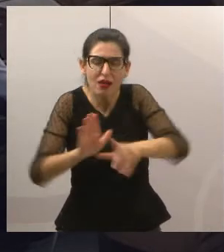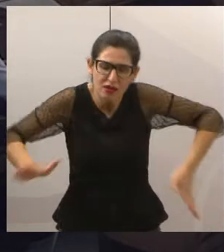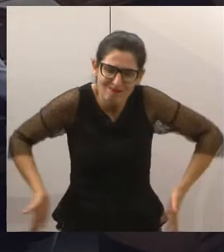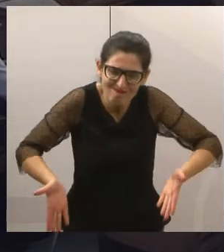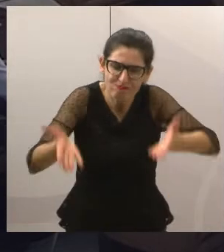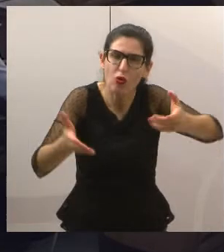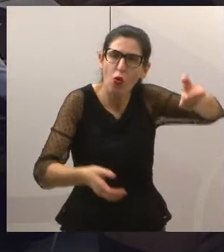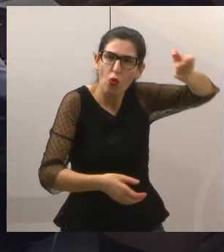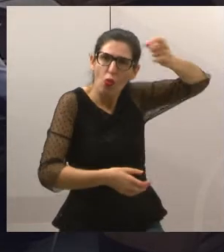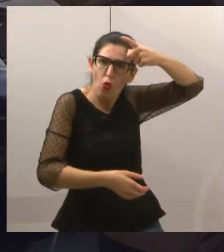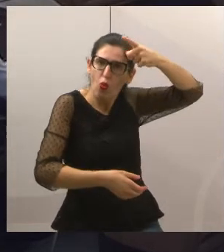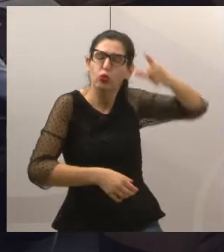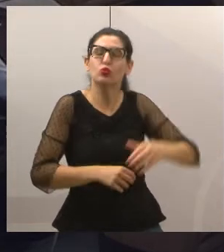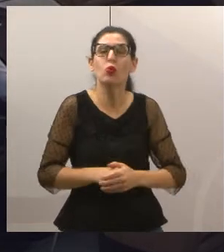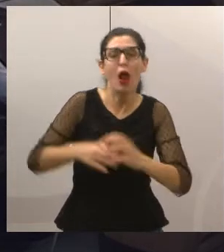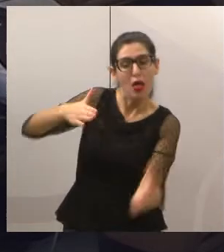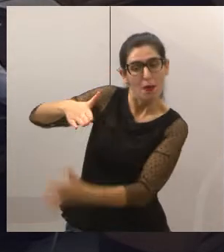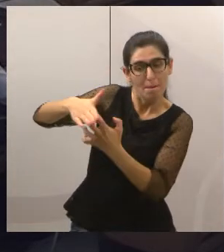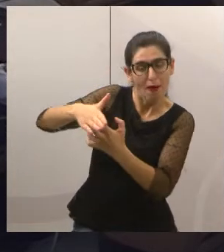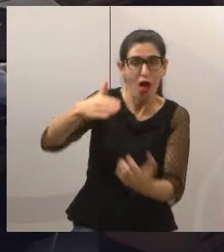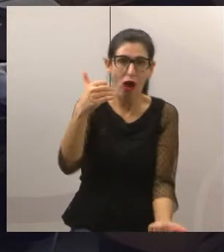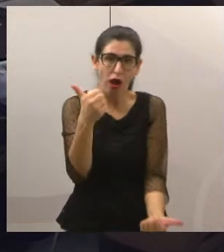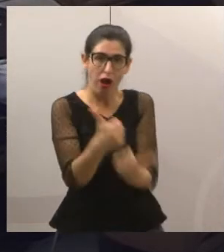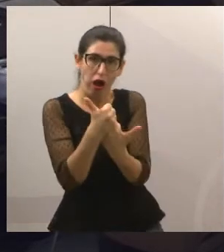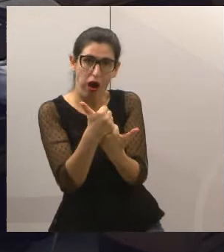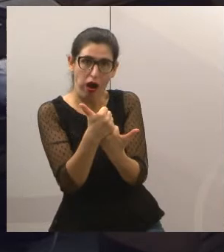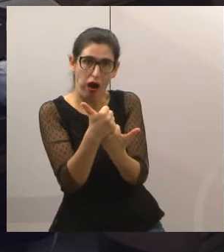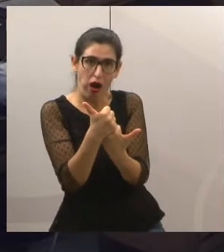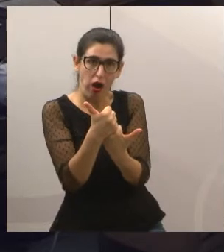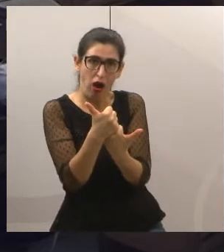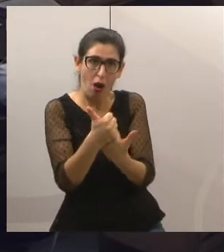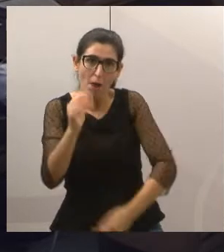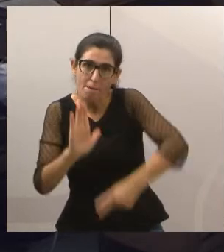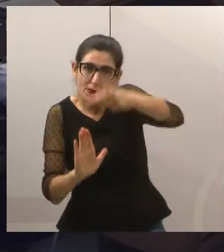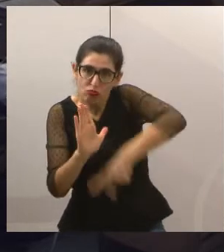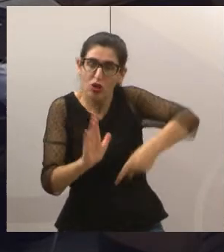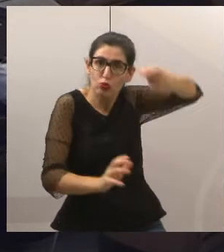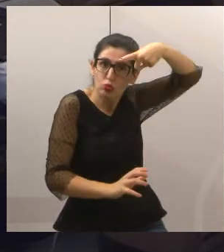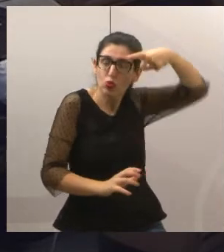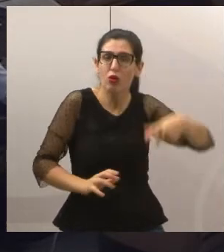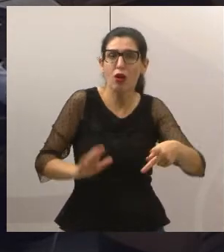um investimento das empresas nos projetos culturais do município.